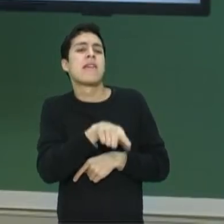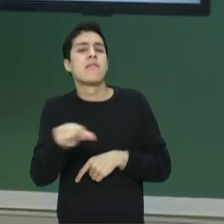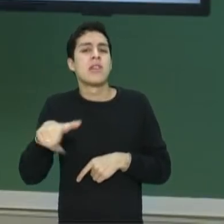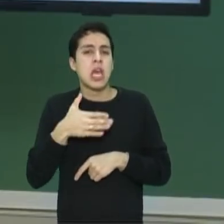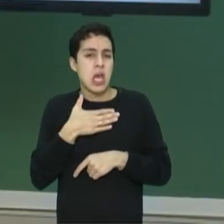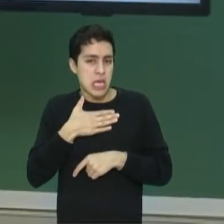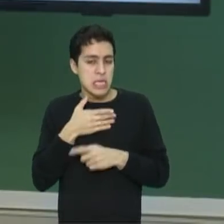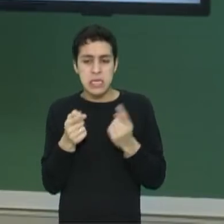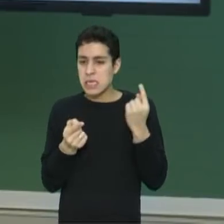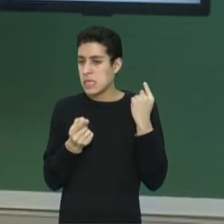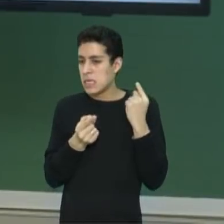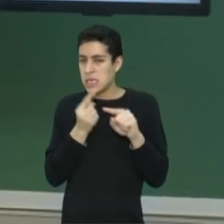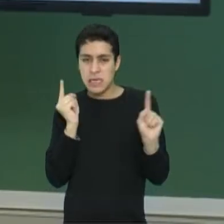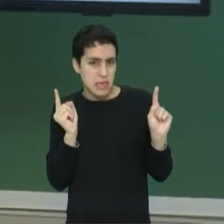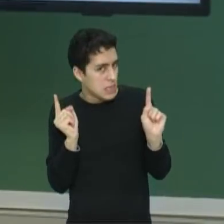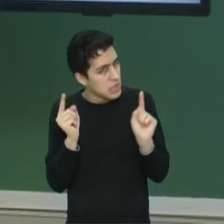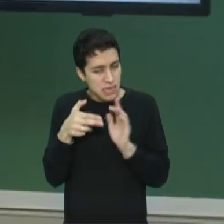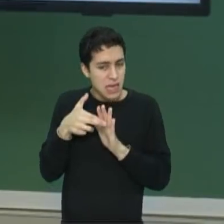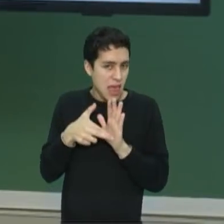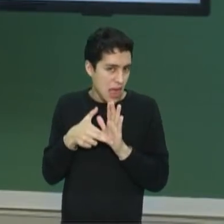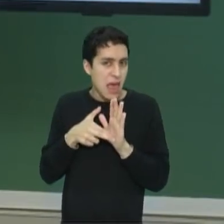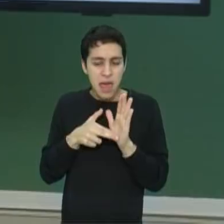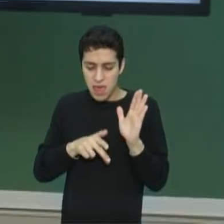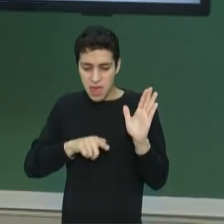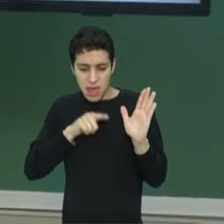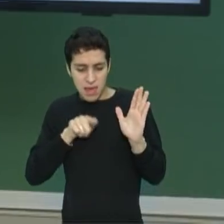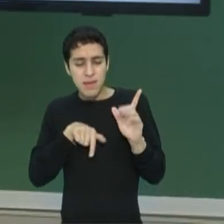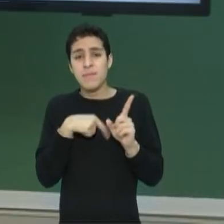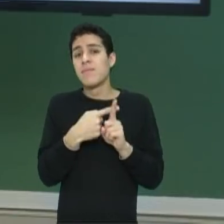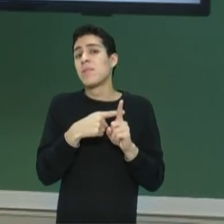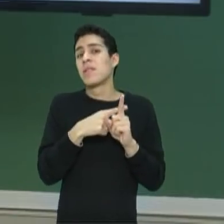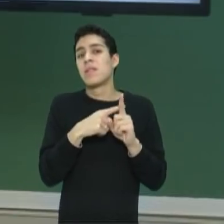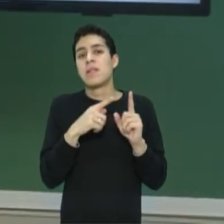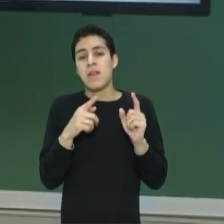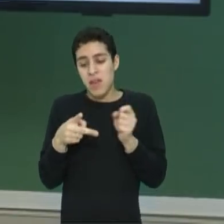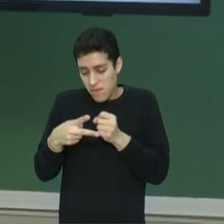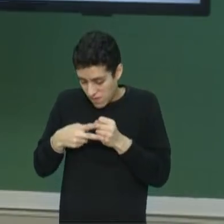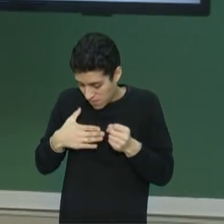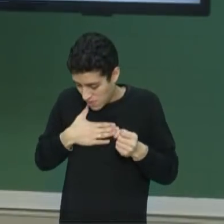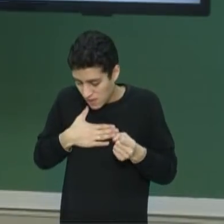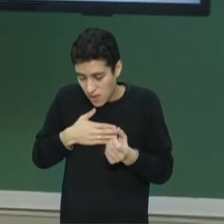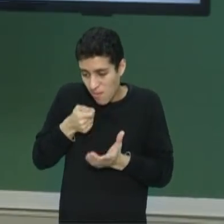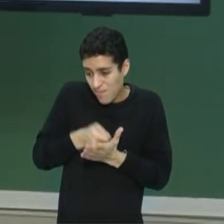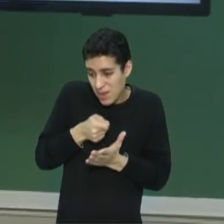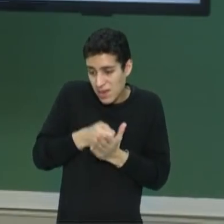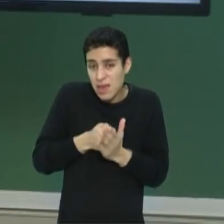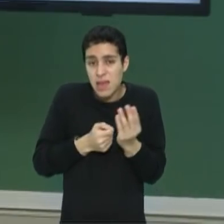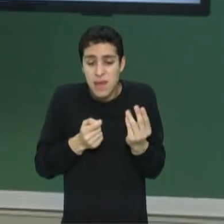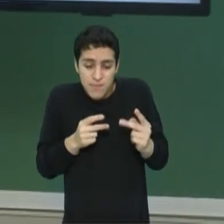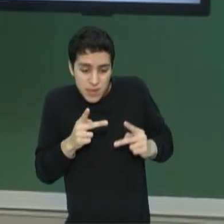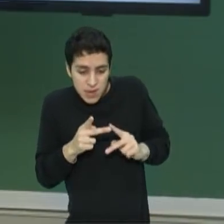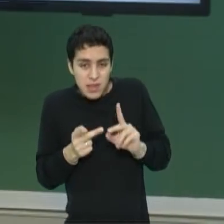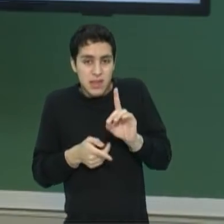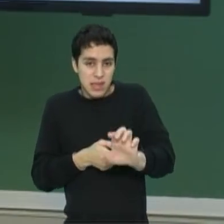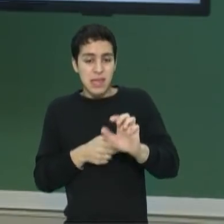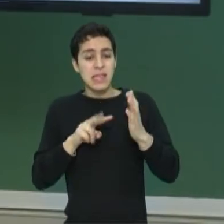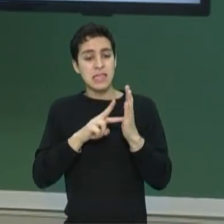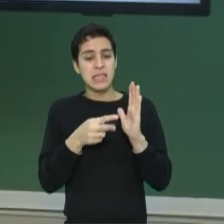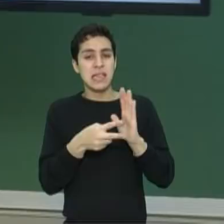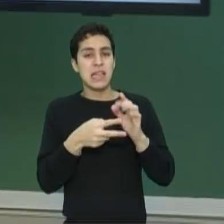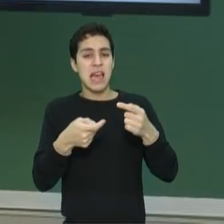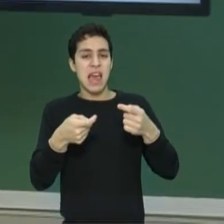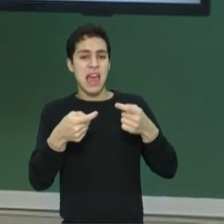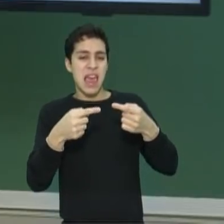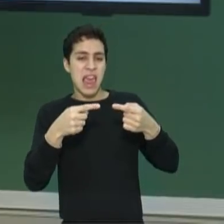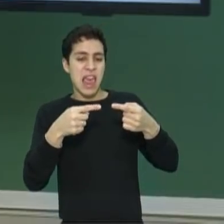não está dentro das nossas normas de forma adequada, porque o que eu disse? O verbo gostar exige a preposição de, né? A gente chama isso de regência